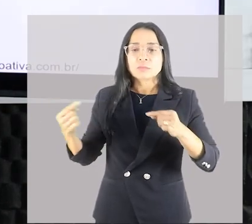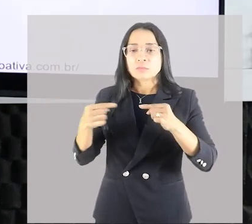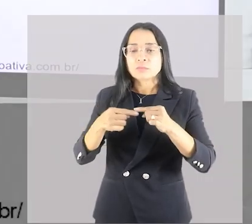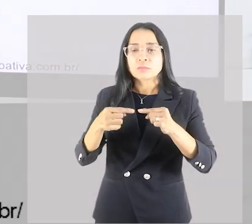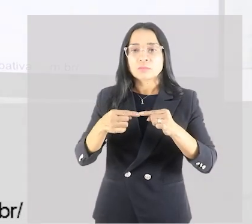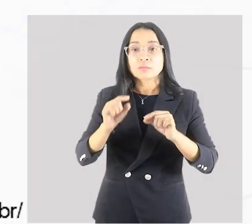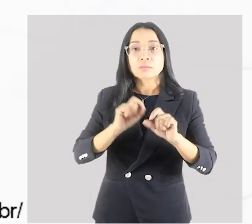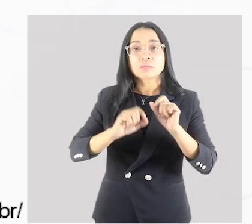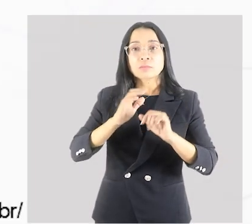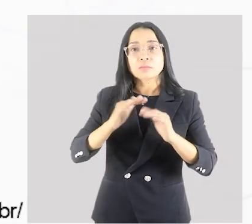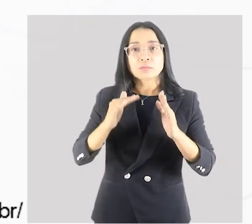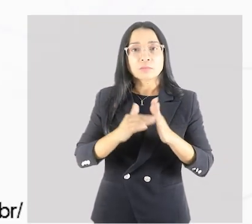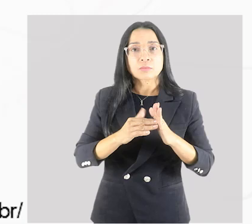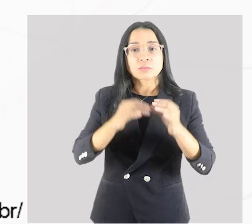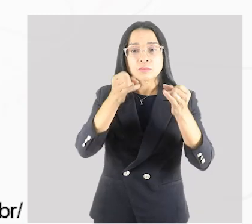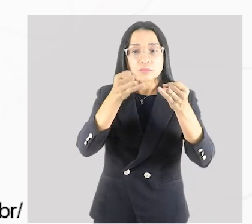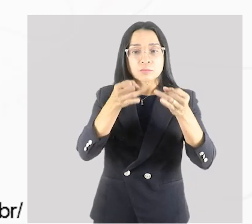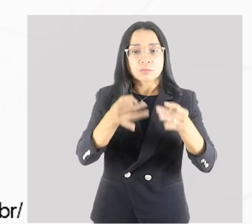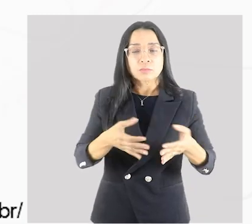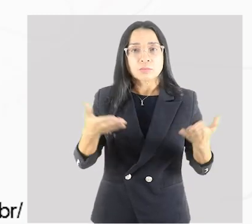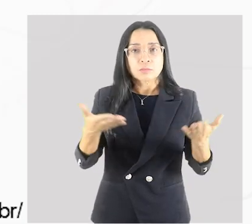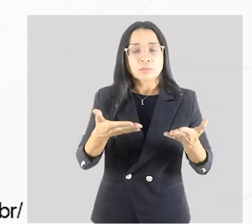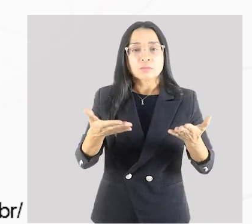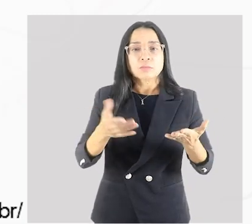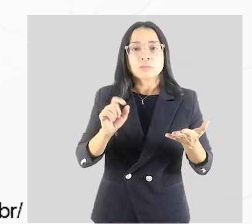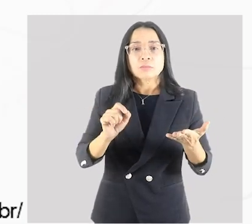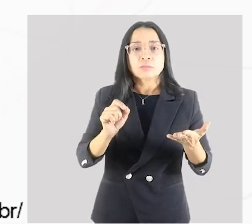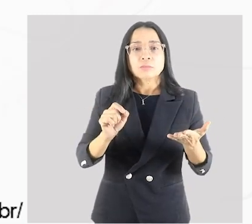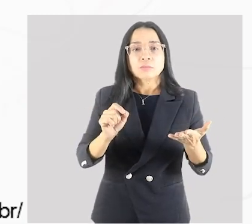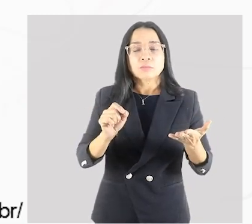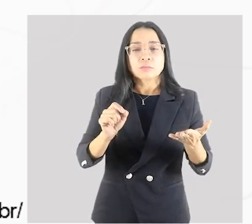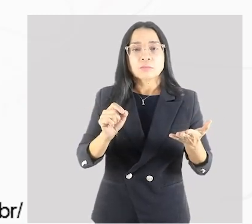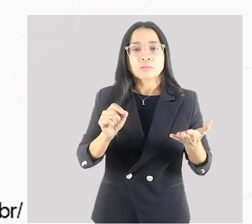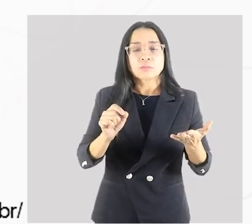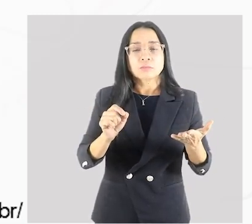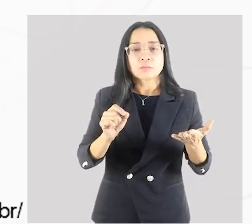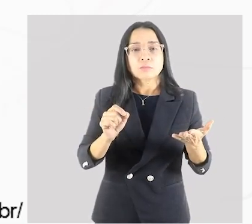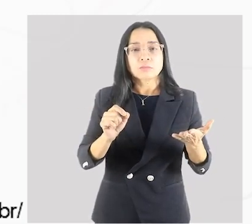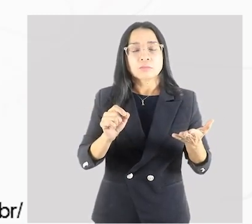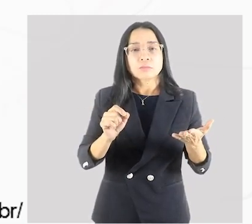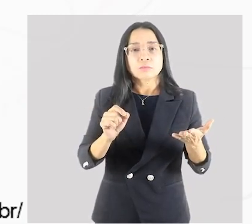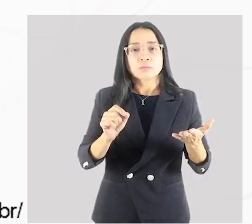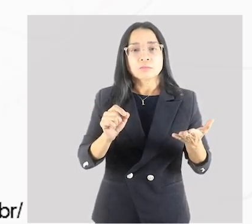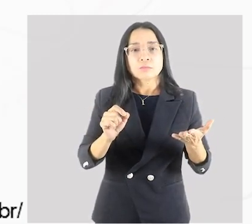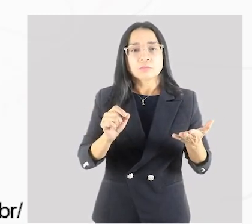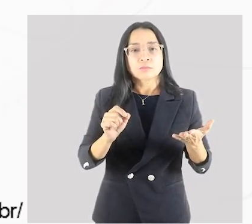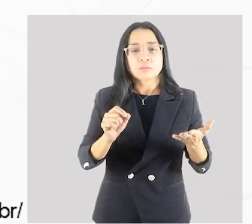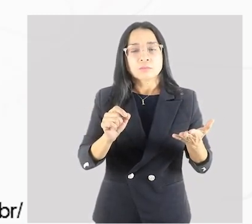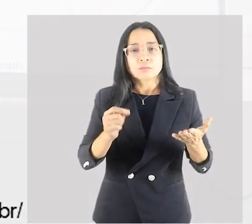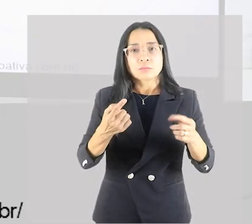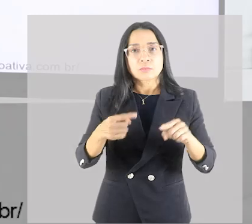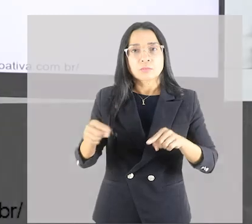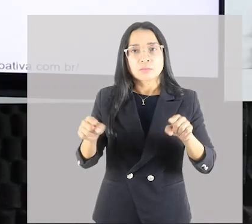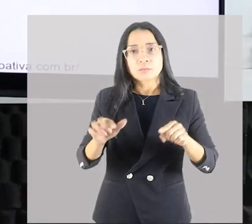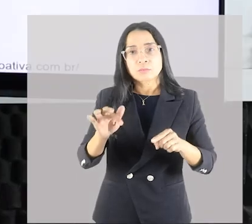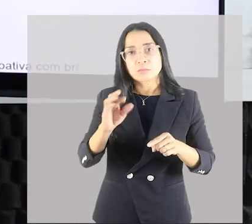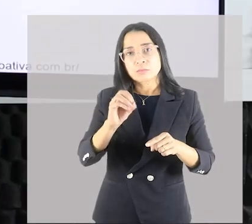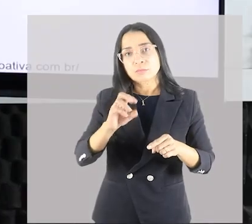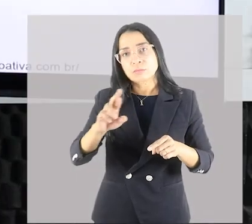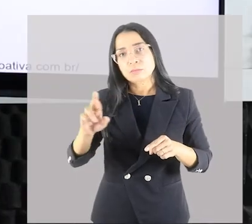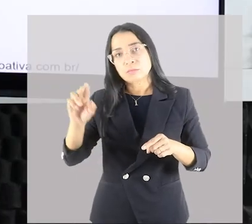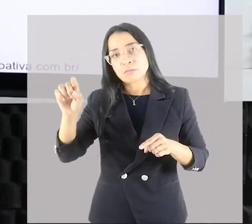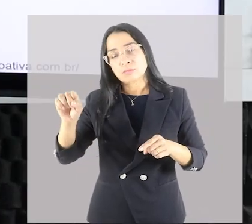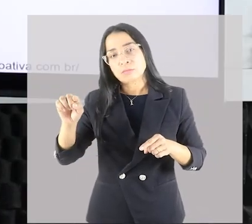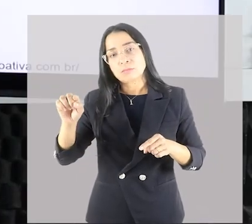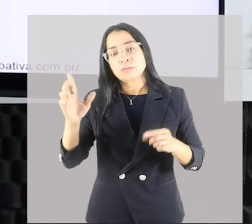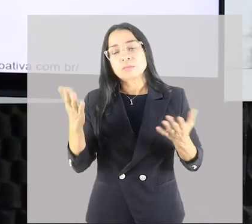com tudo que a gente já conversou hoje, um dos maiores expoentes, tá, da música do forró, depois da